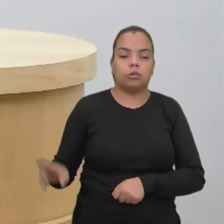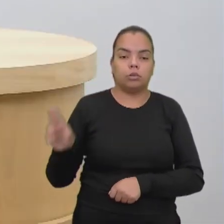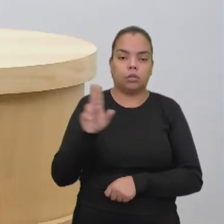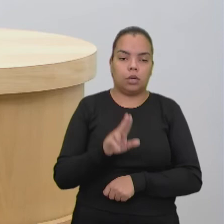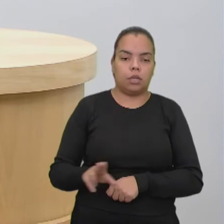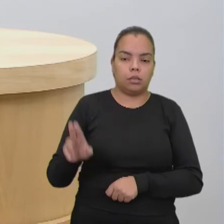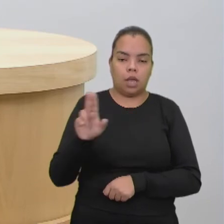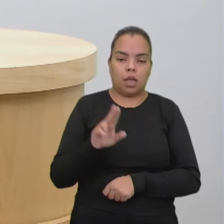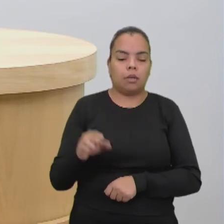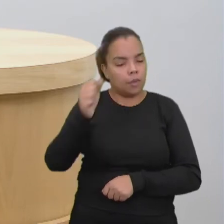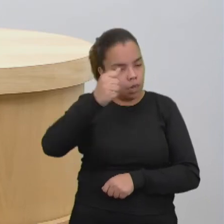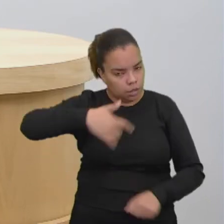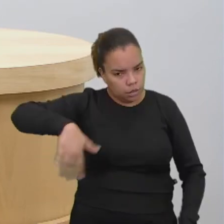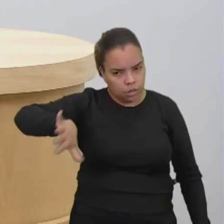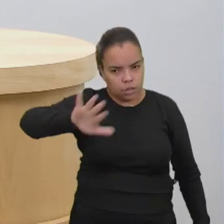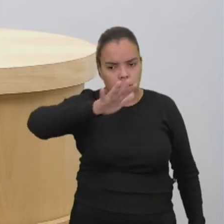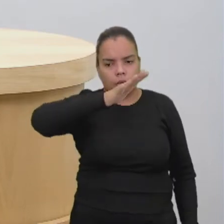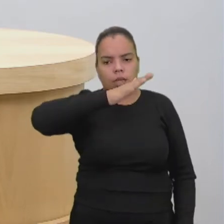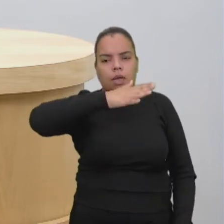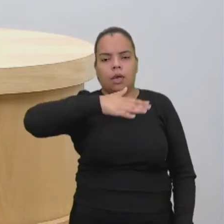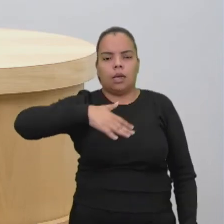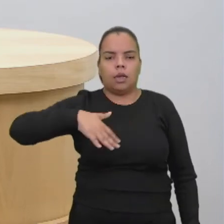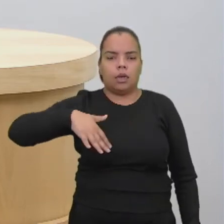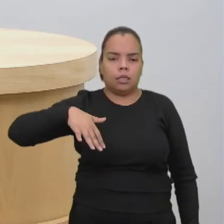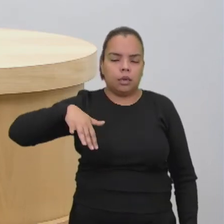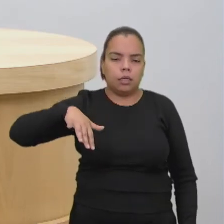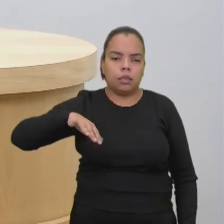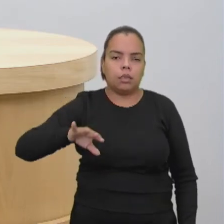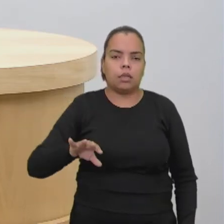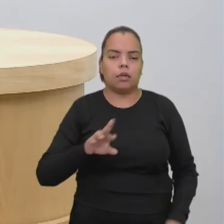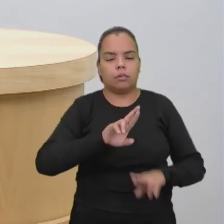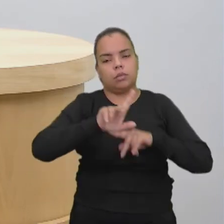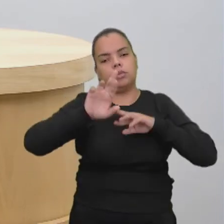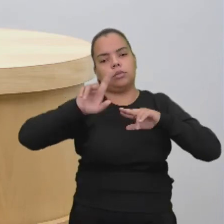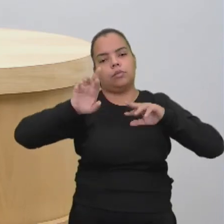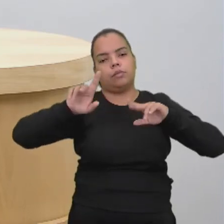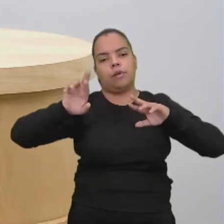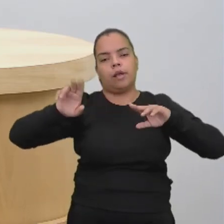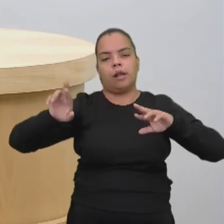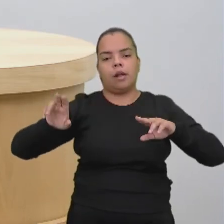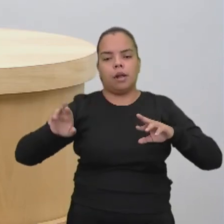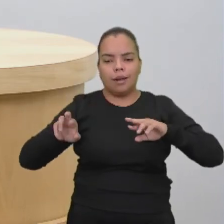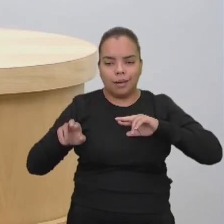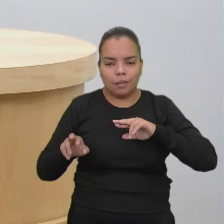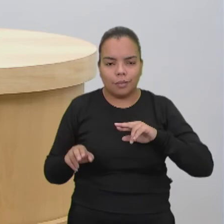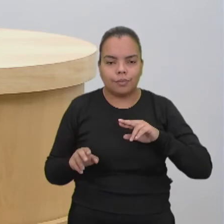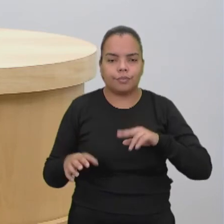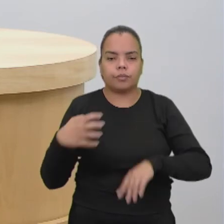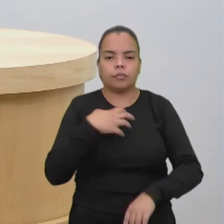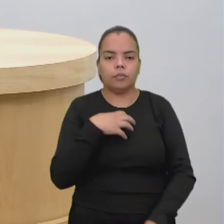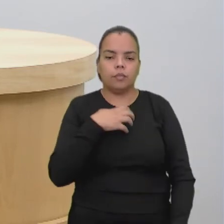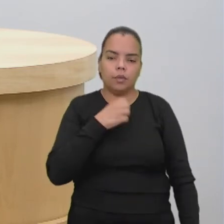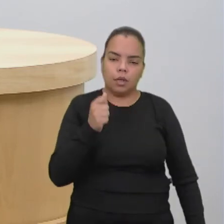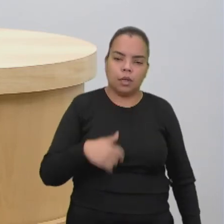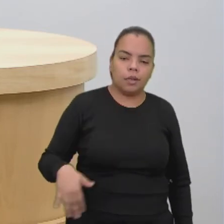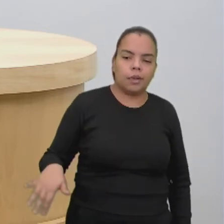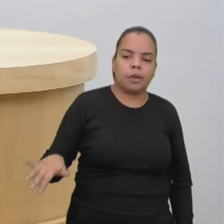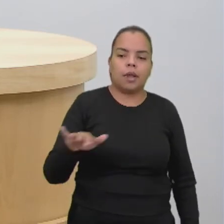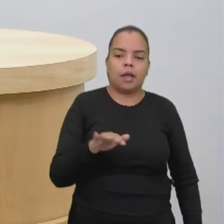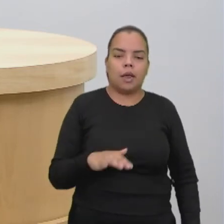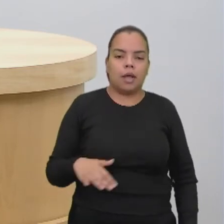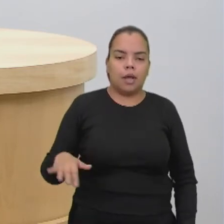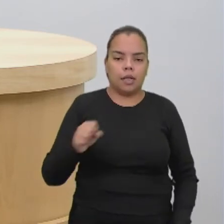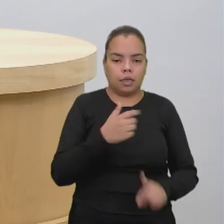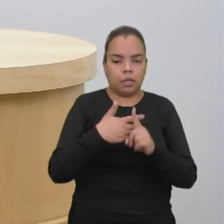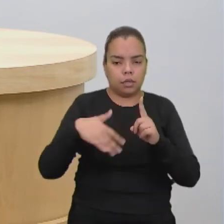pela sociedade, né, que através de diversos aspectos em áreas da sociedade,